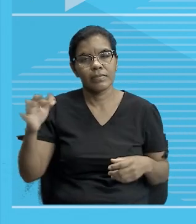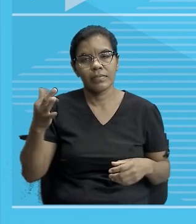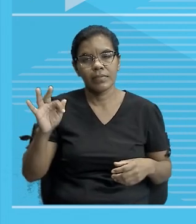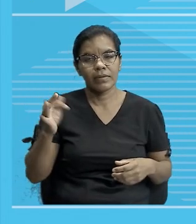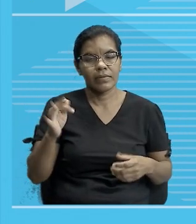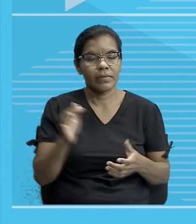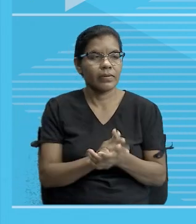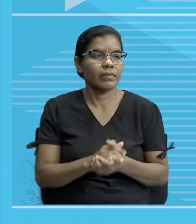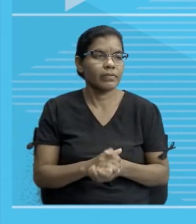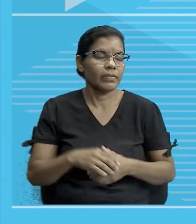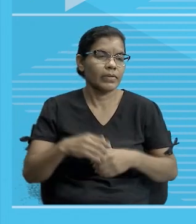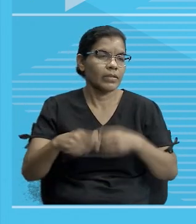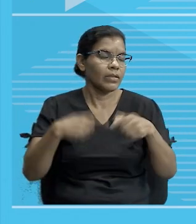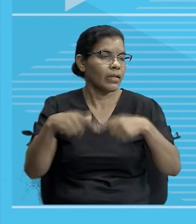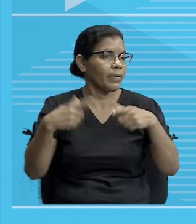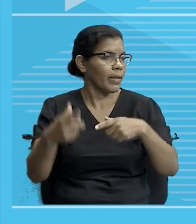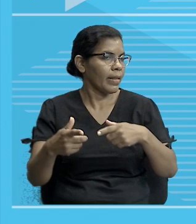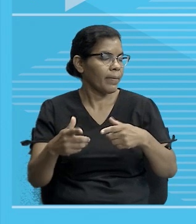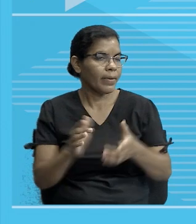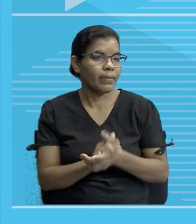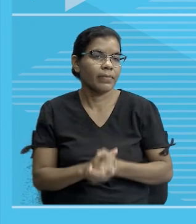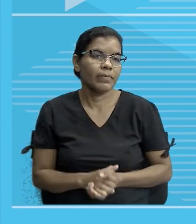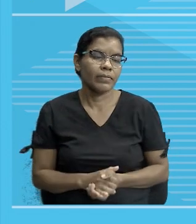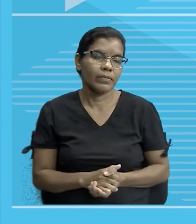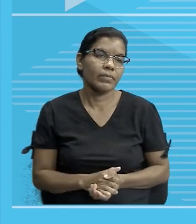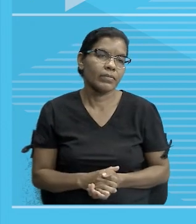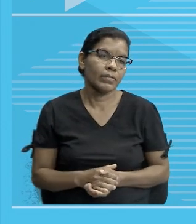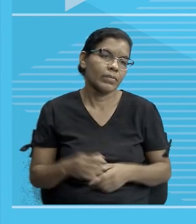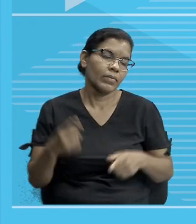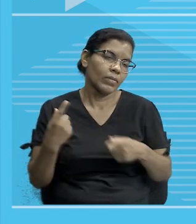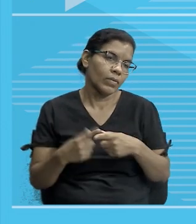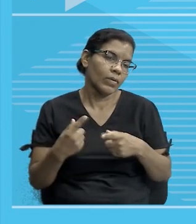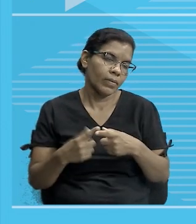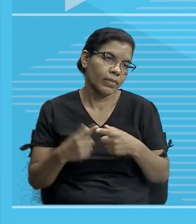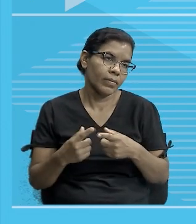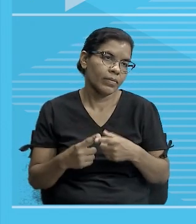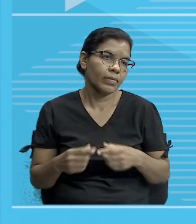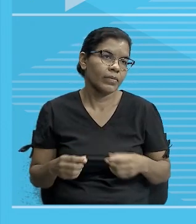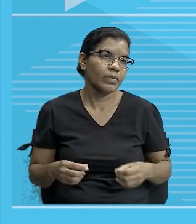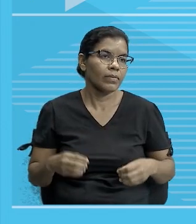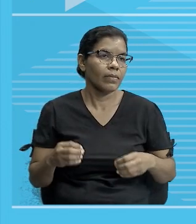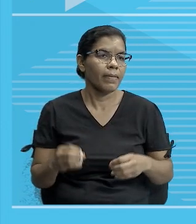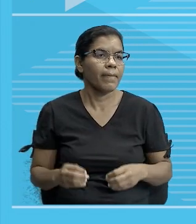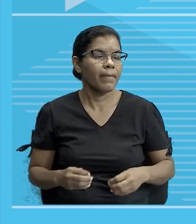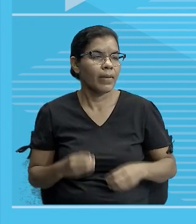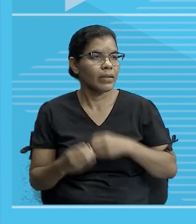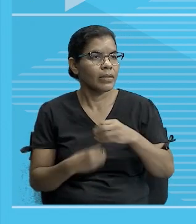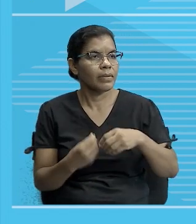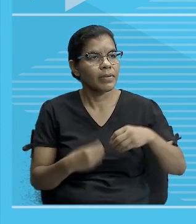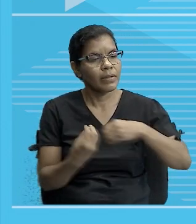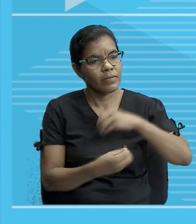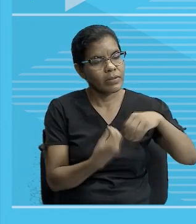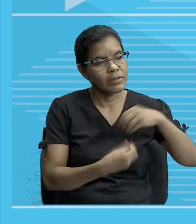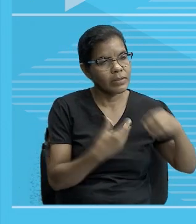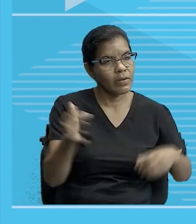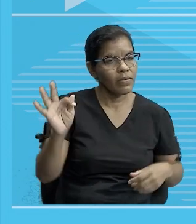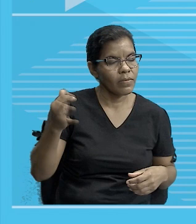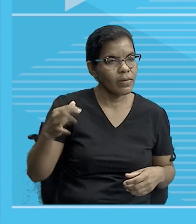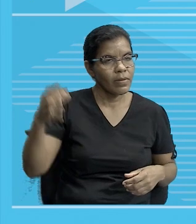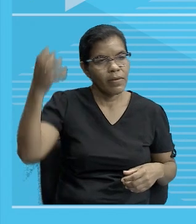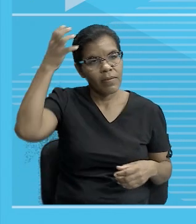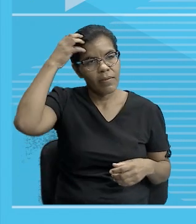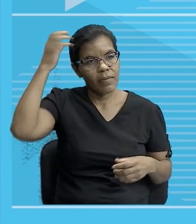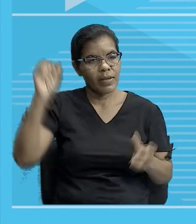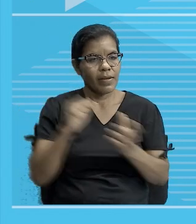gente vai deixar essa outra fase para depois, porque basicamente a Revolução Francesa foi isso: o rei